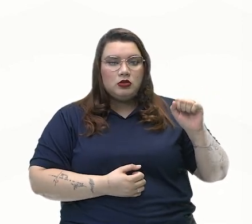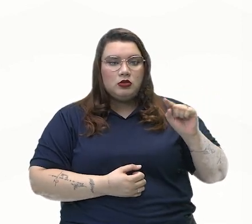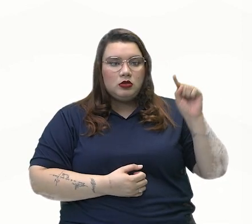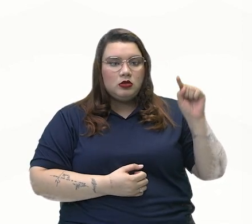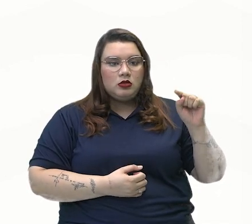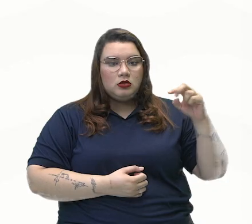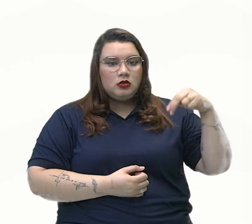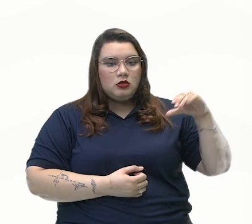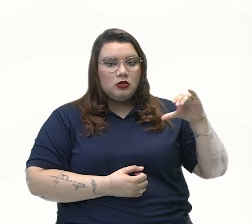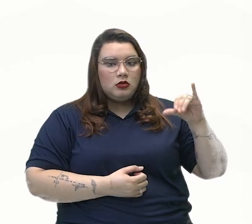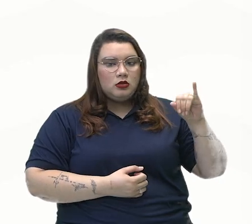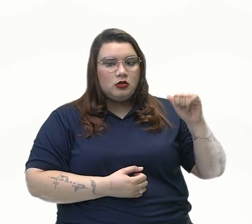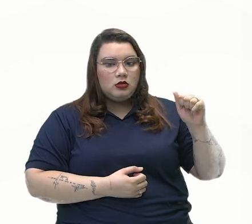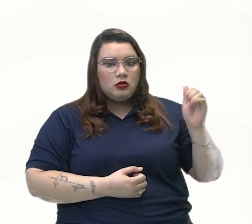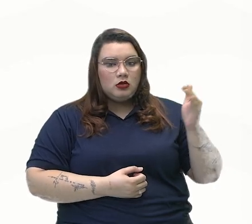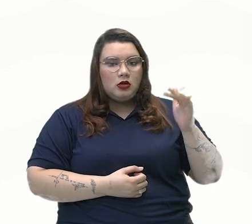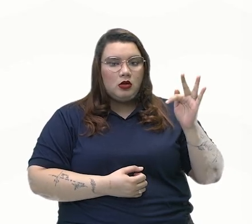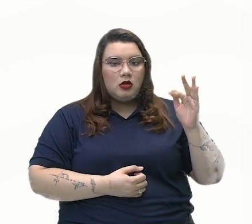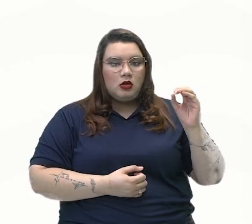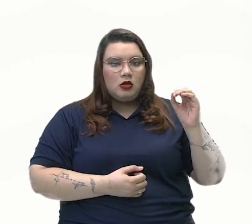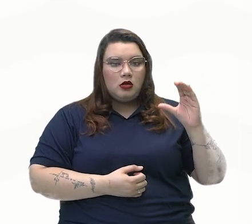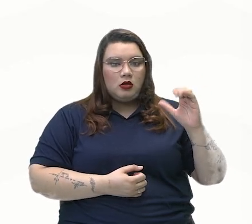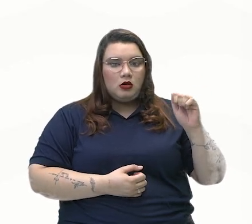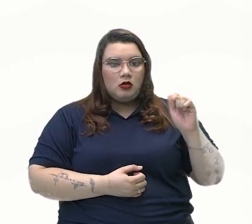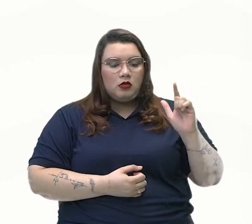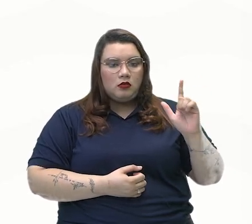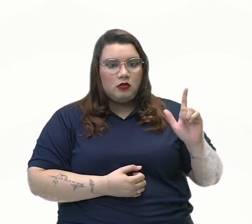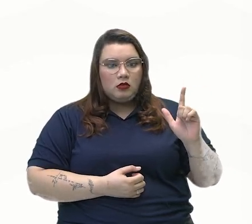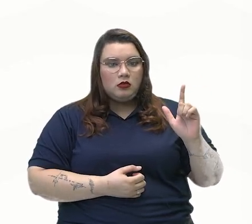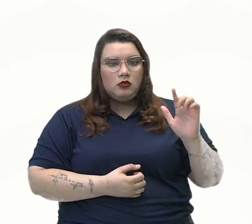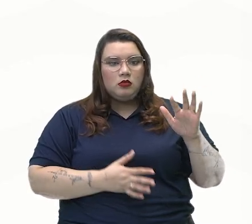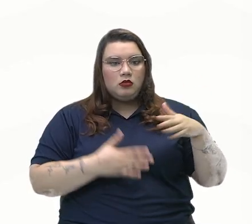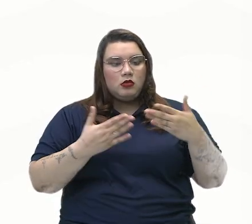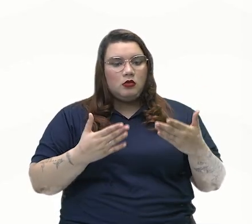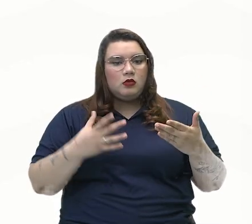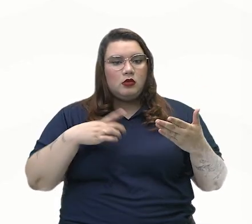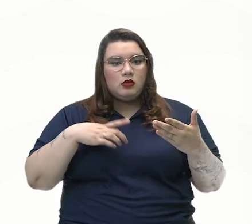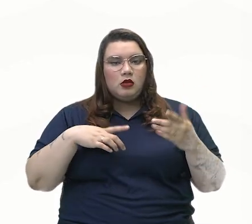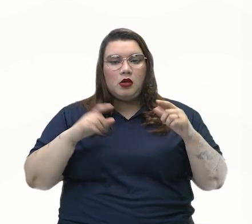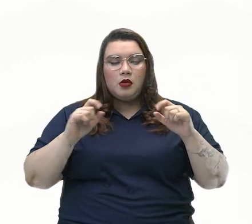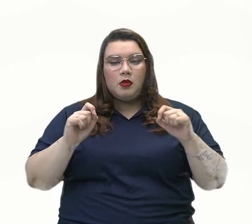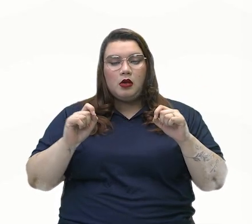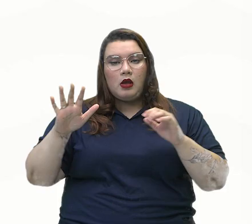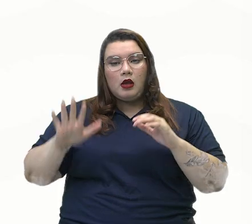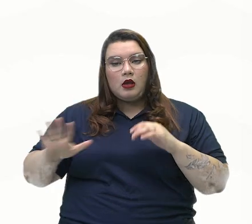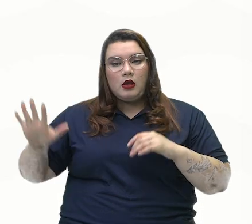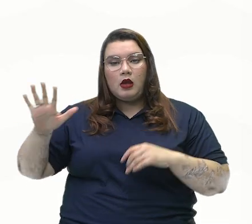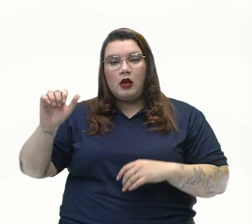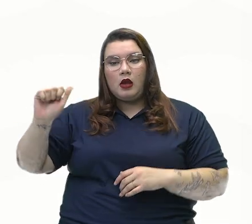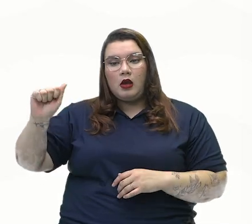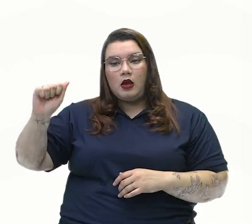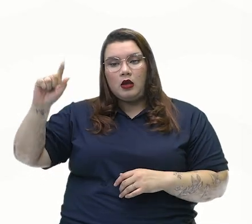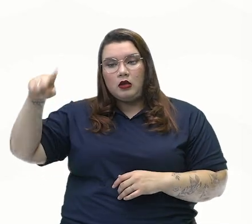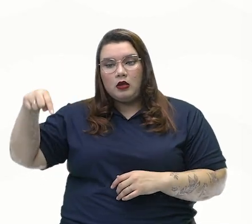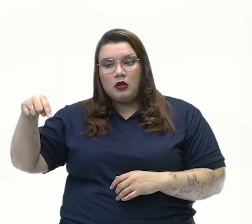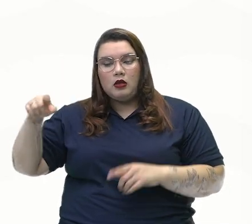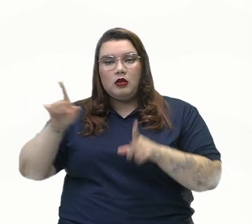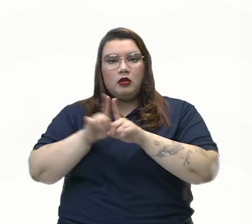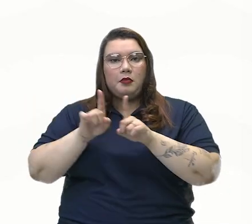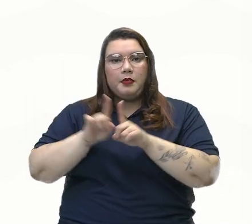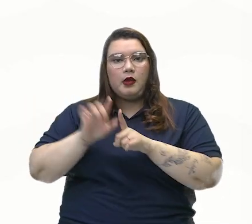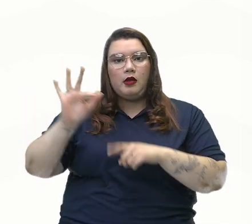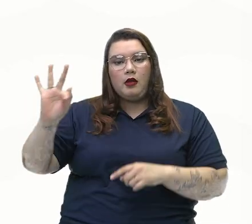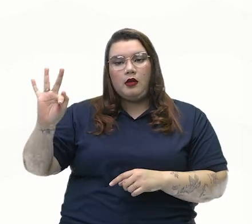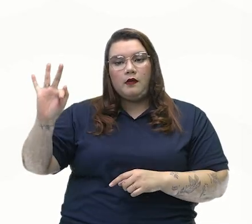também o eixo principal da lente, que está aqui, esse eixo onde tem os elementos A', F', né?